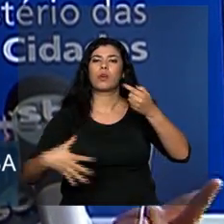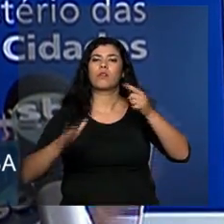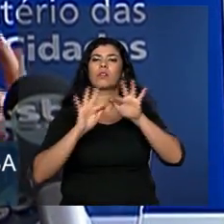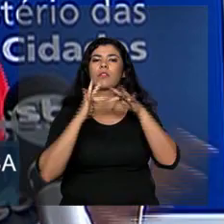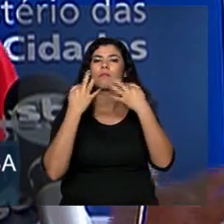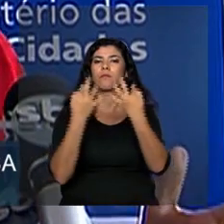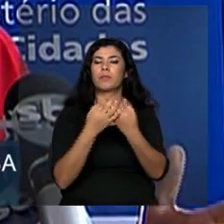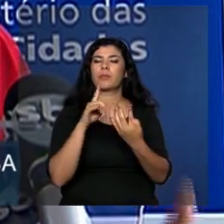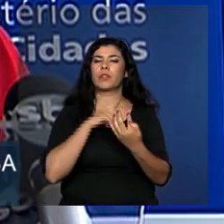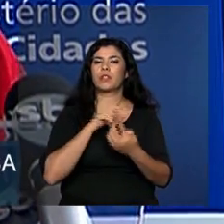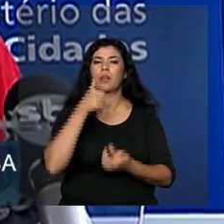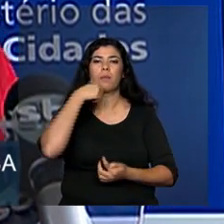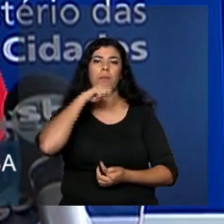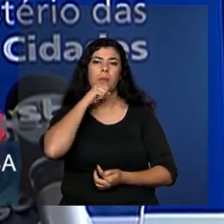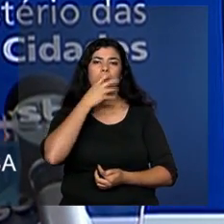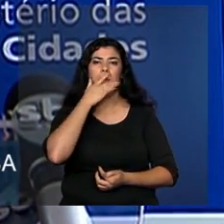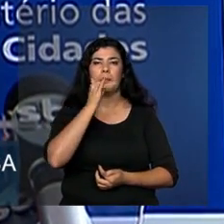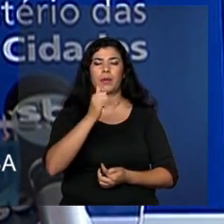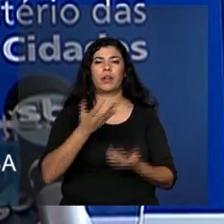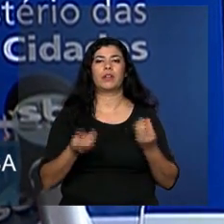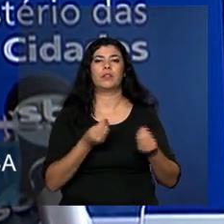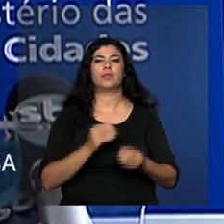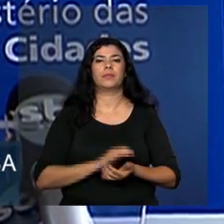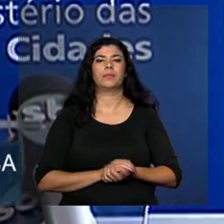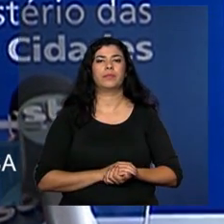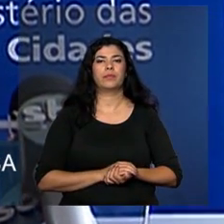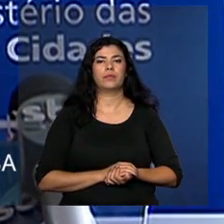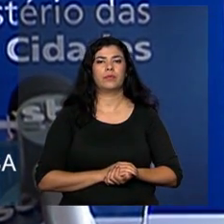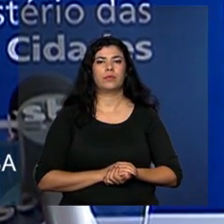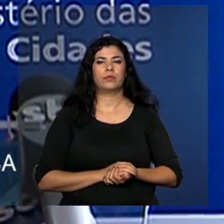pai de uma família.